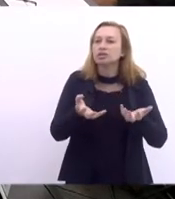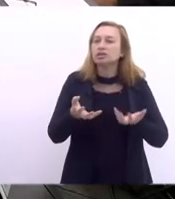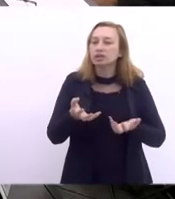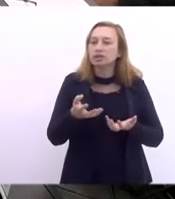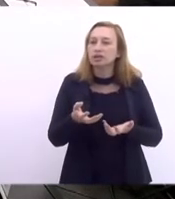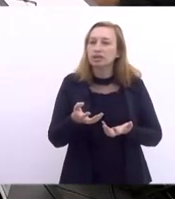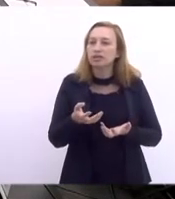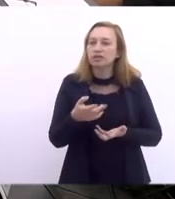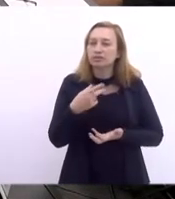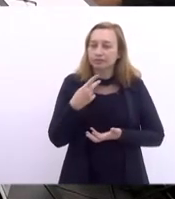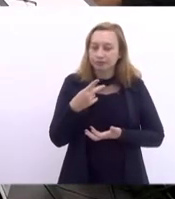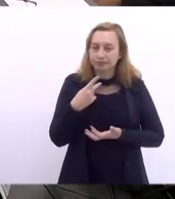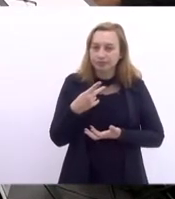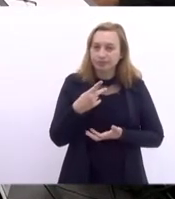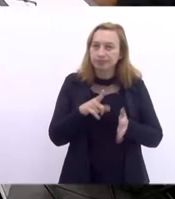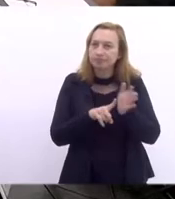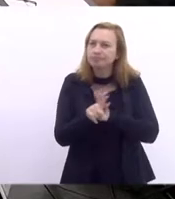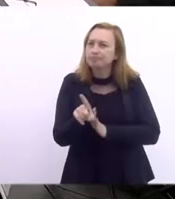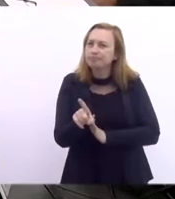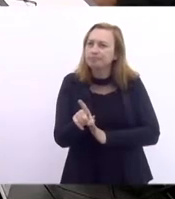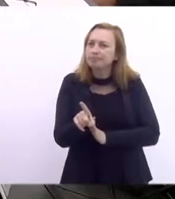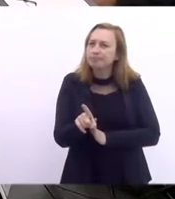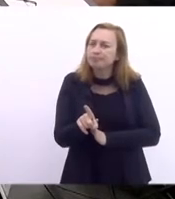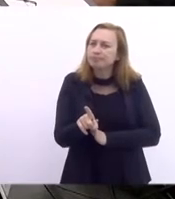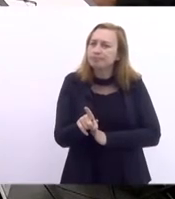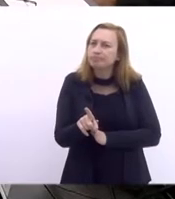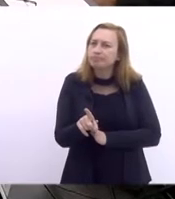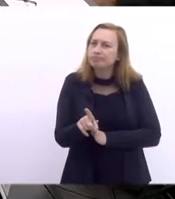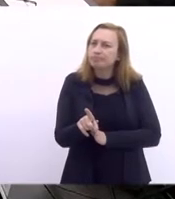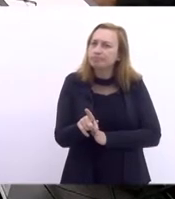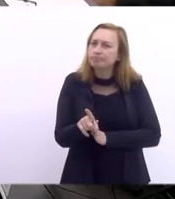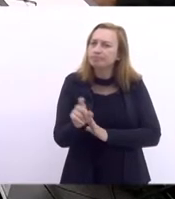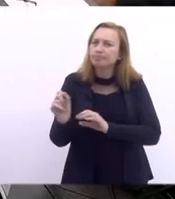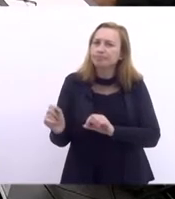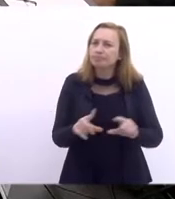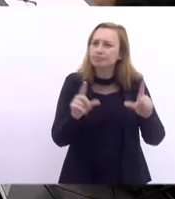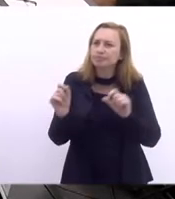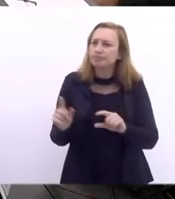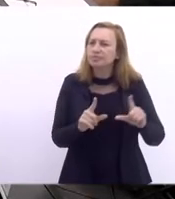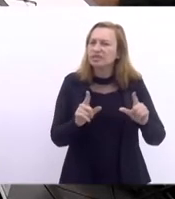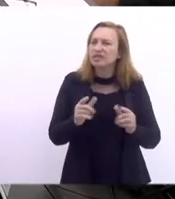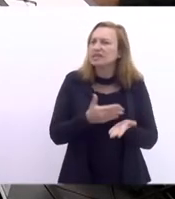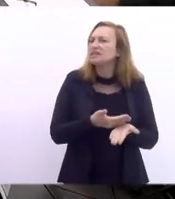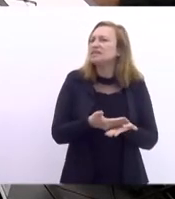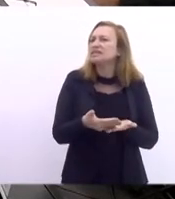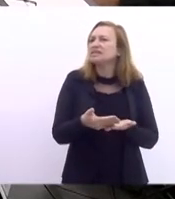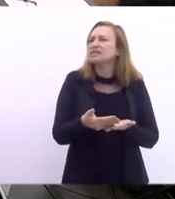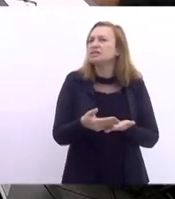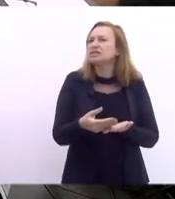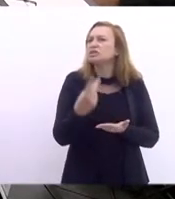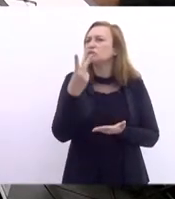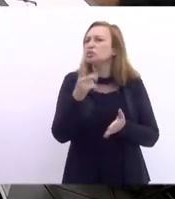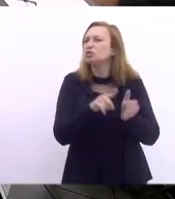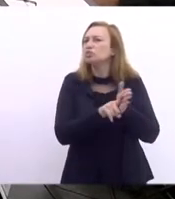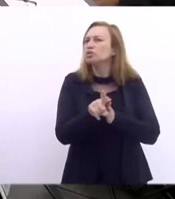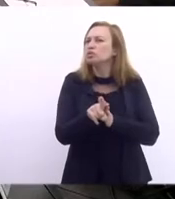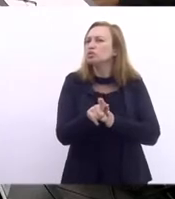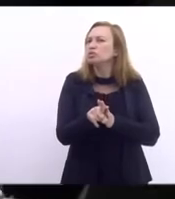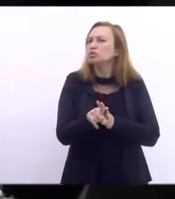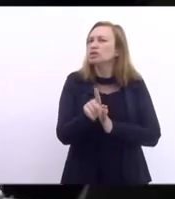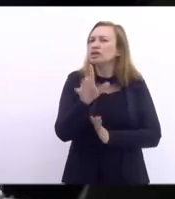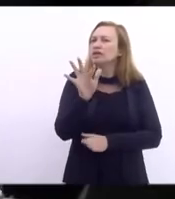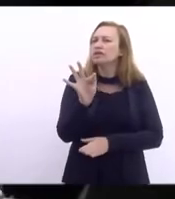e vou chegar lá acho que perguntar o seguinte pelos slides iniciais duas perguntas